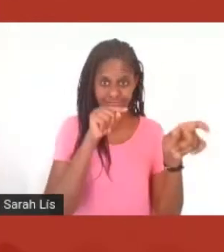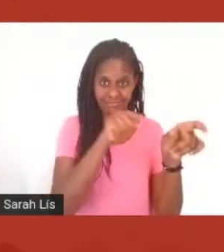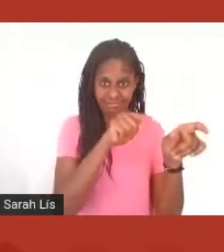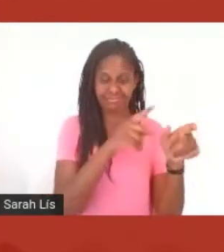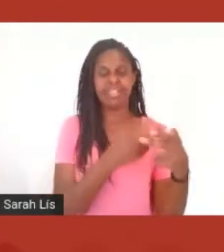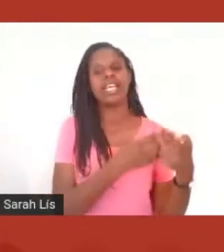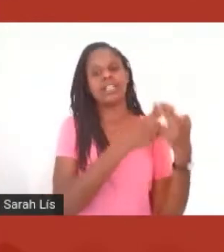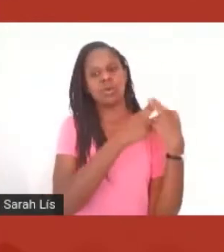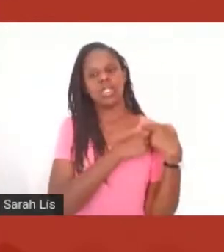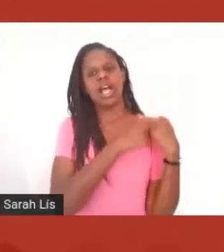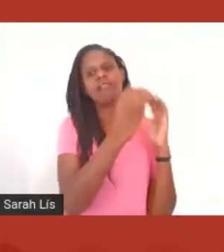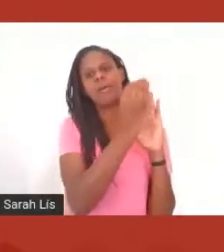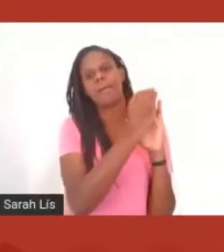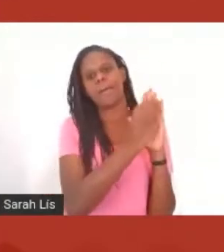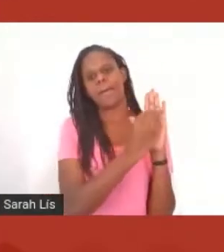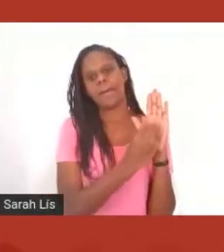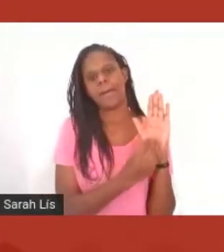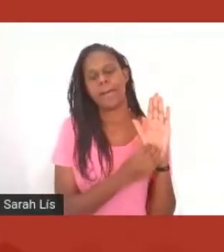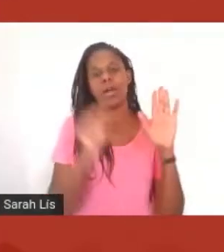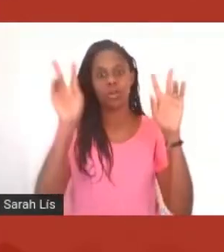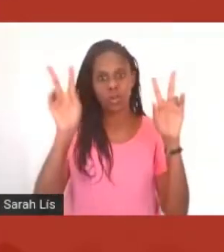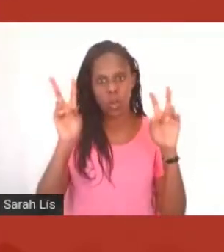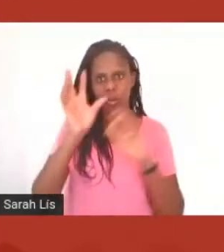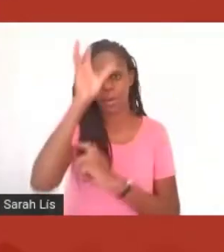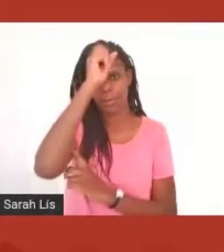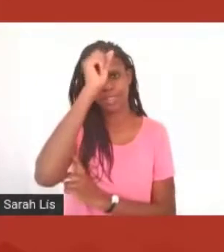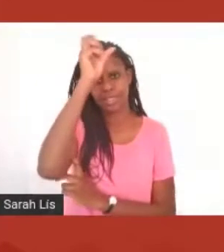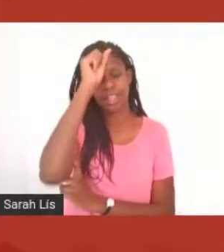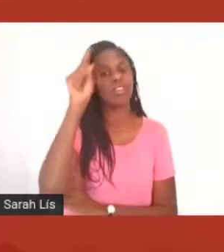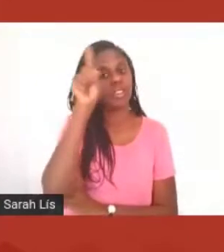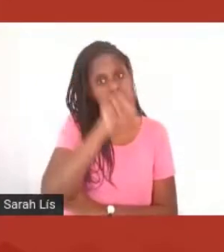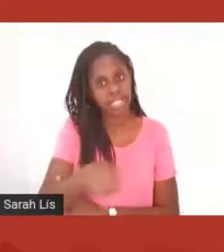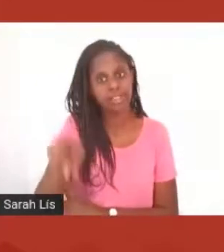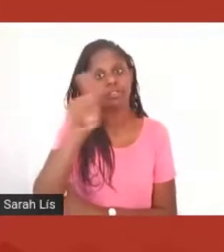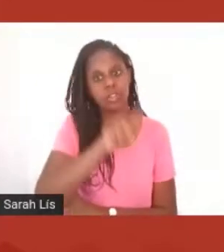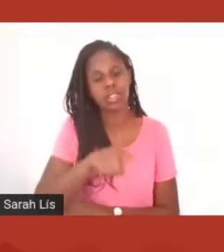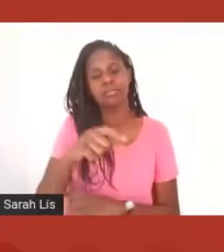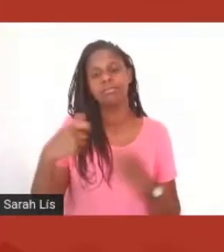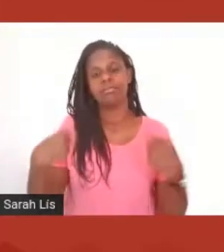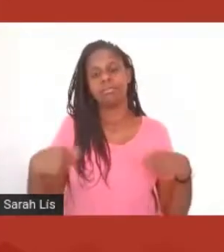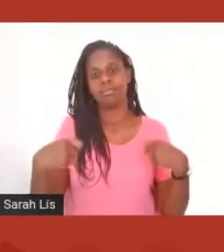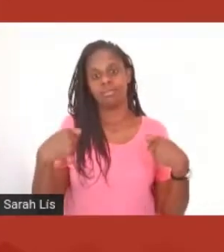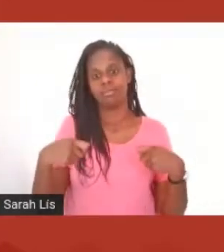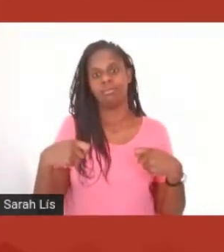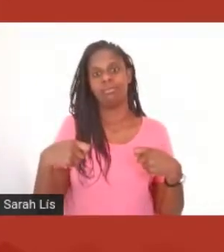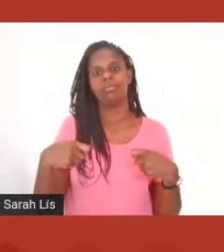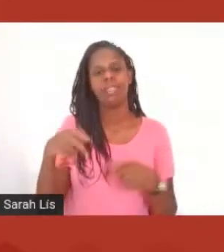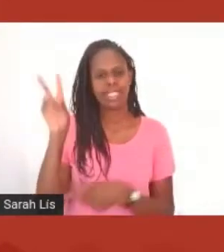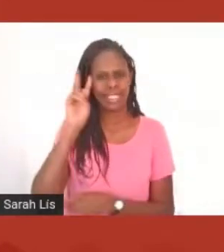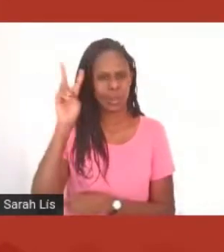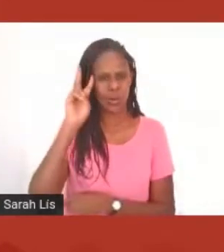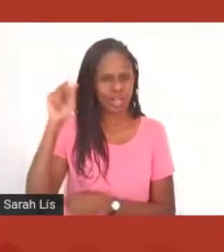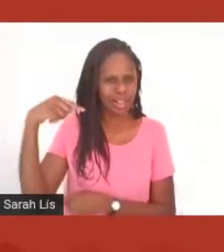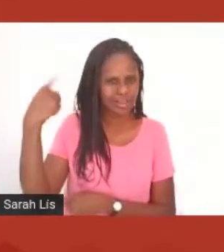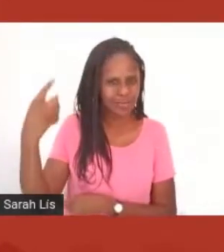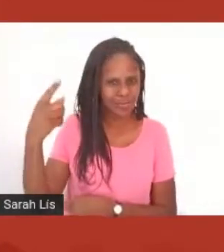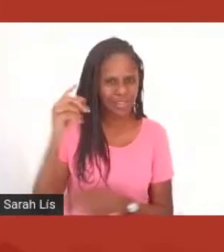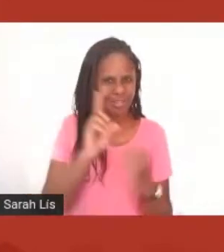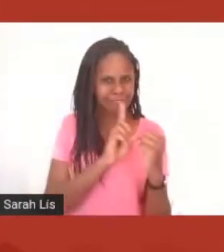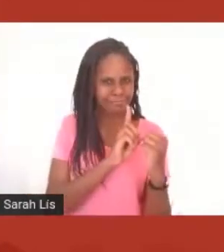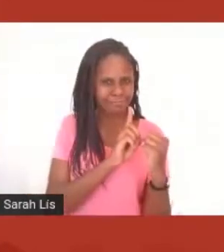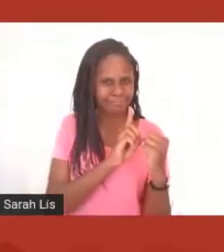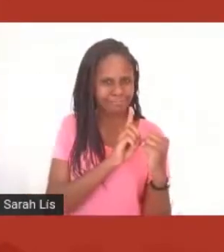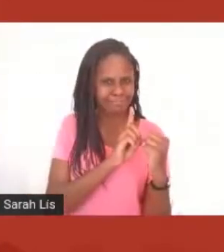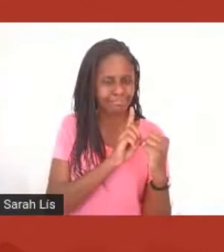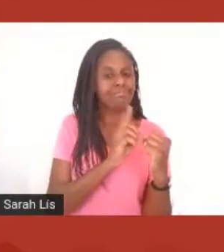questões de aprendizagem que vocês terão que se dedicar na próxima segunda-feira, naquele momento assíncrono, a